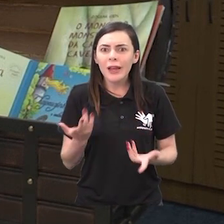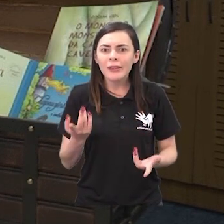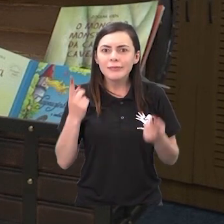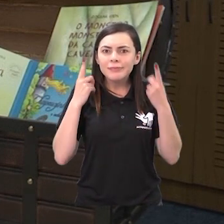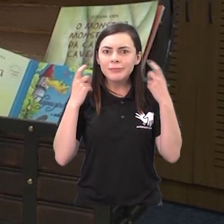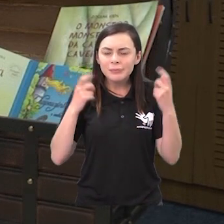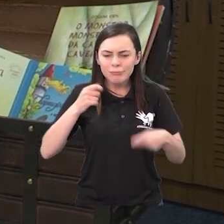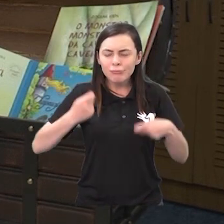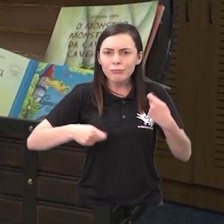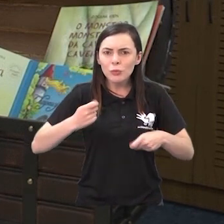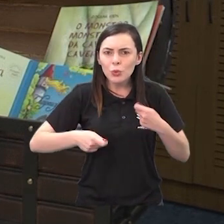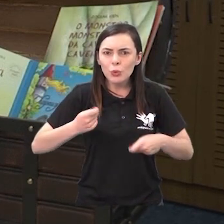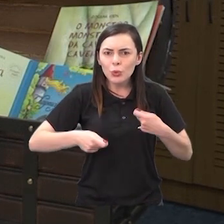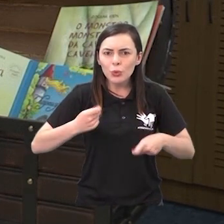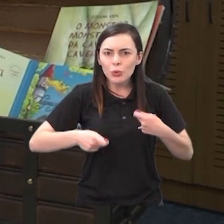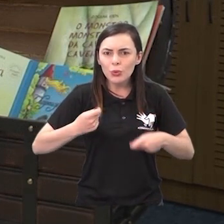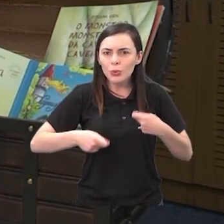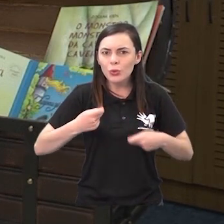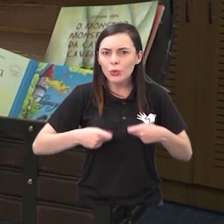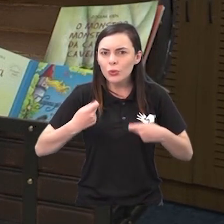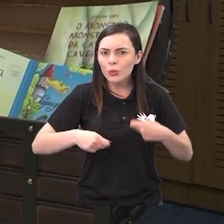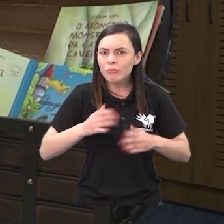de dentro hoje, gente?